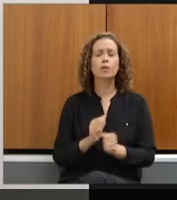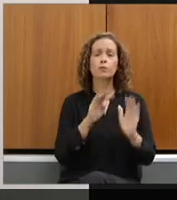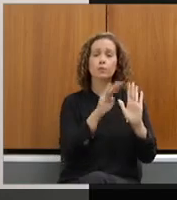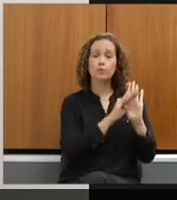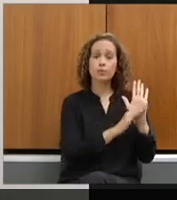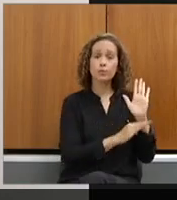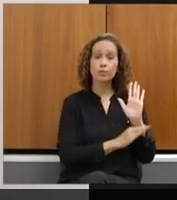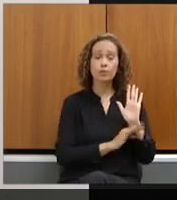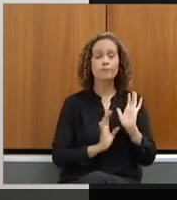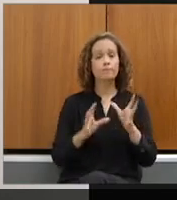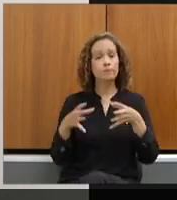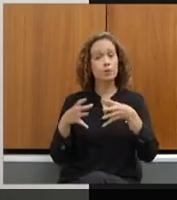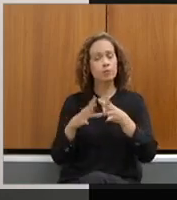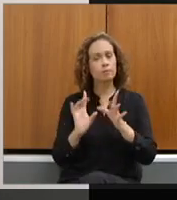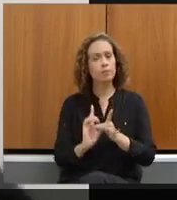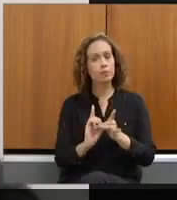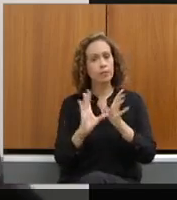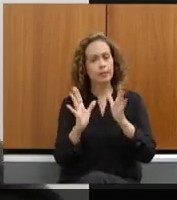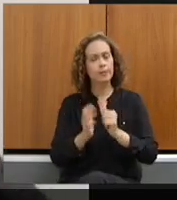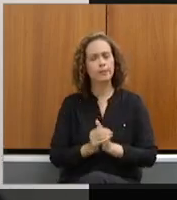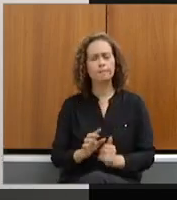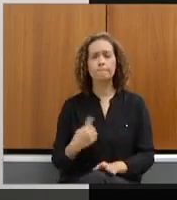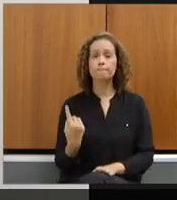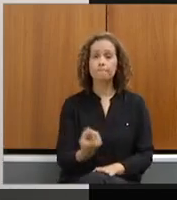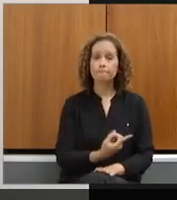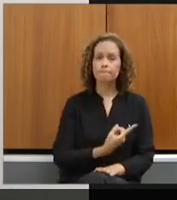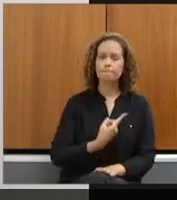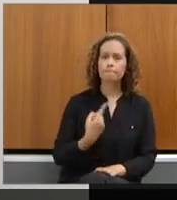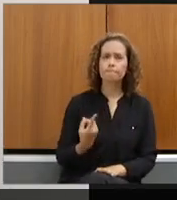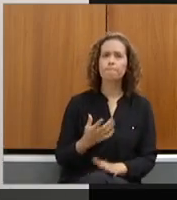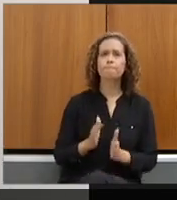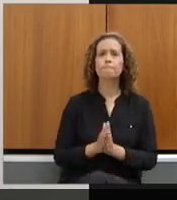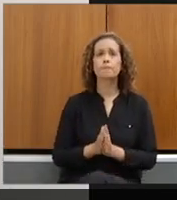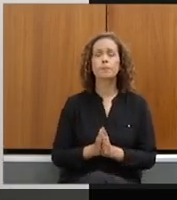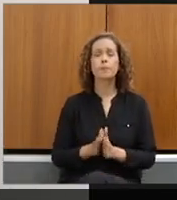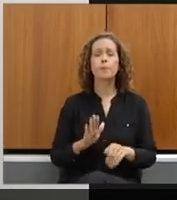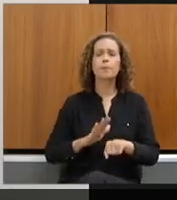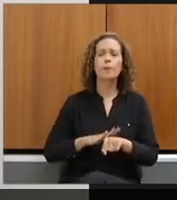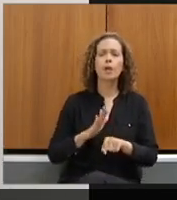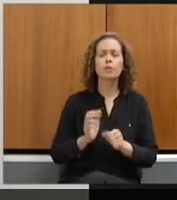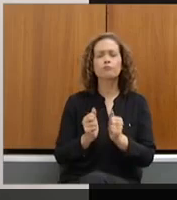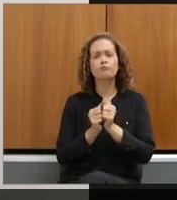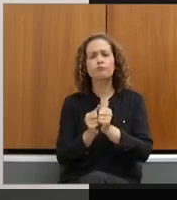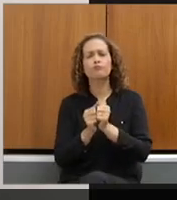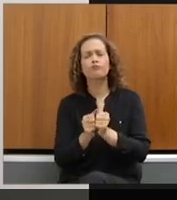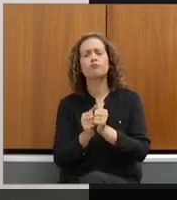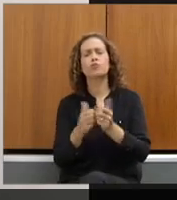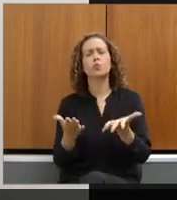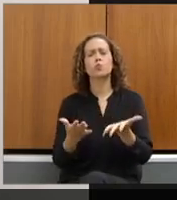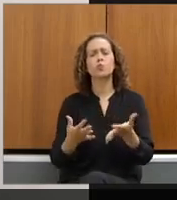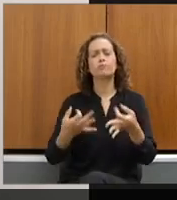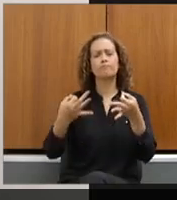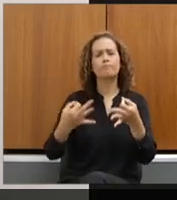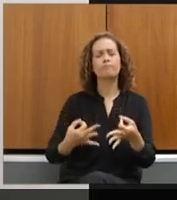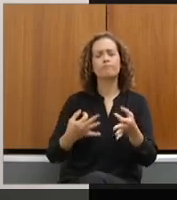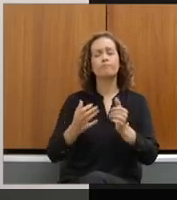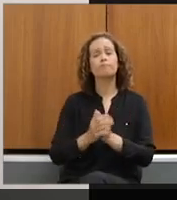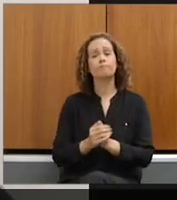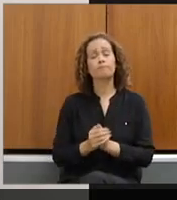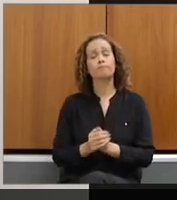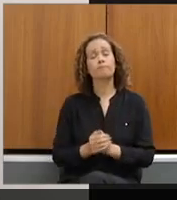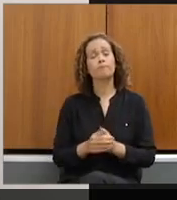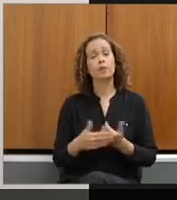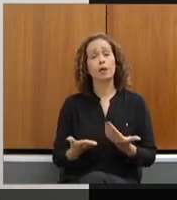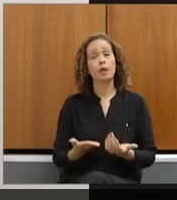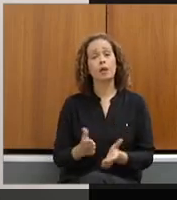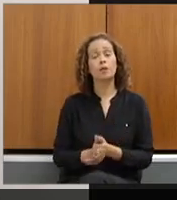pelo bloco democracia luto como a nossa dinâmica será mais participativo que é muito positivo eu vou